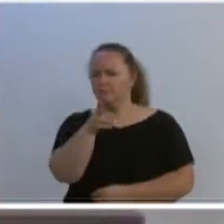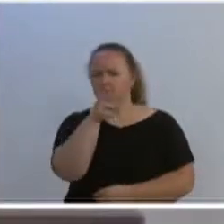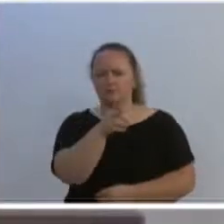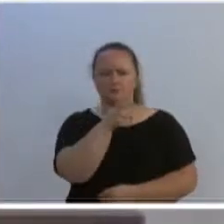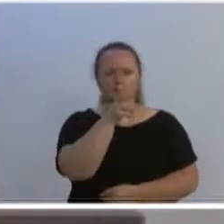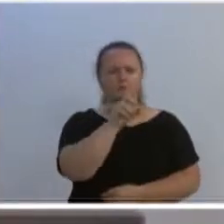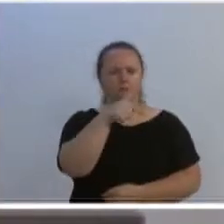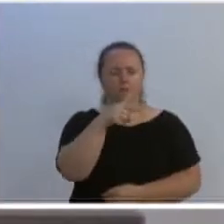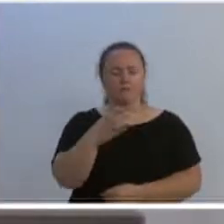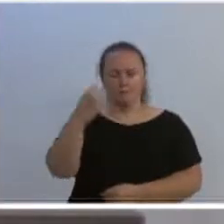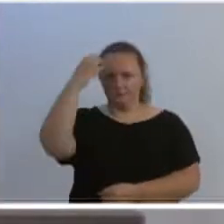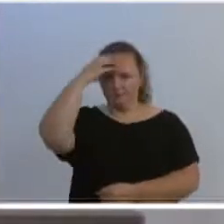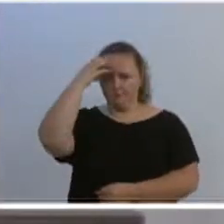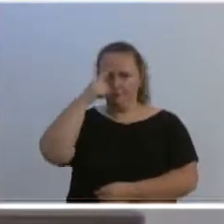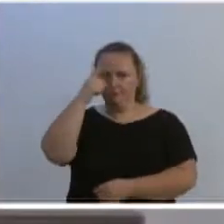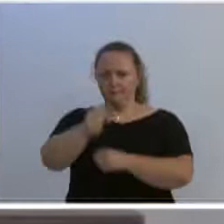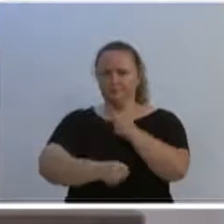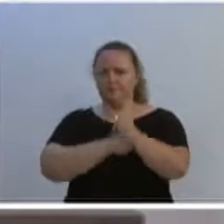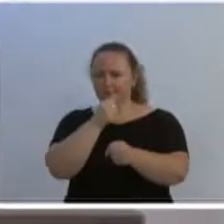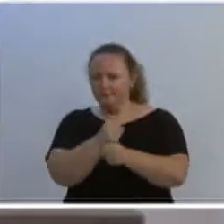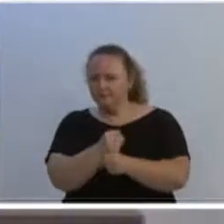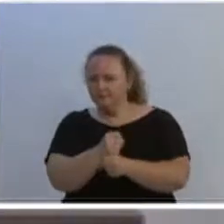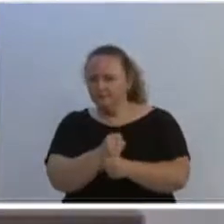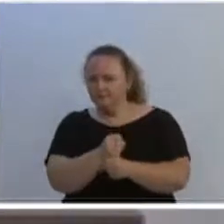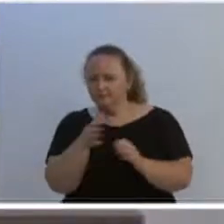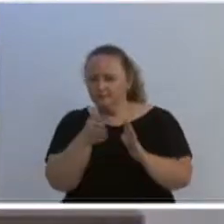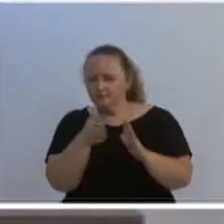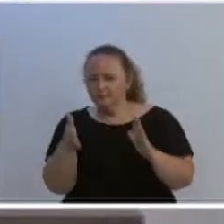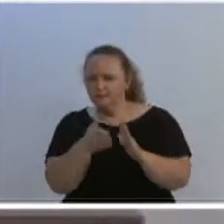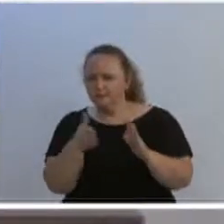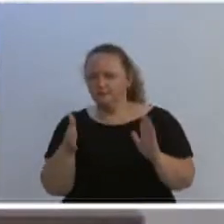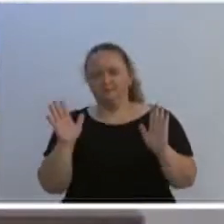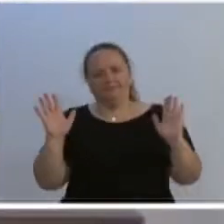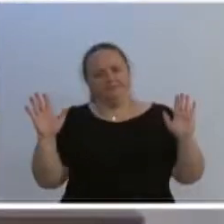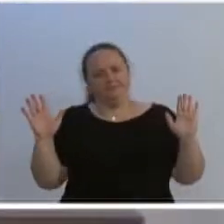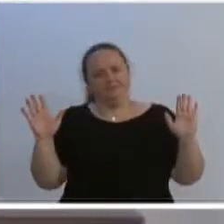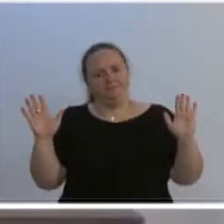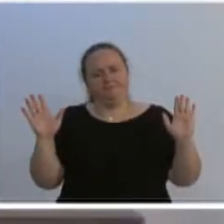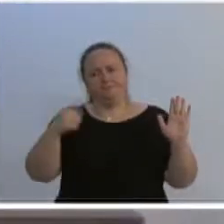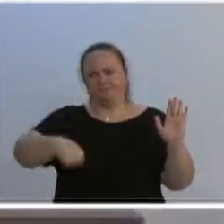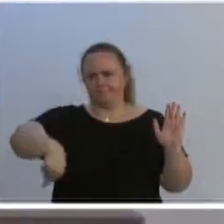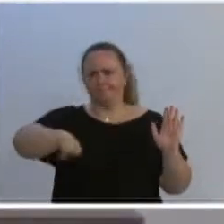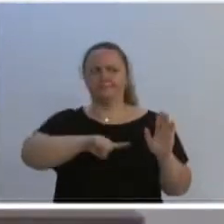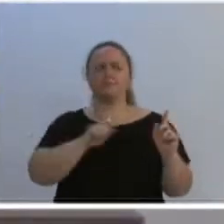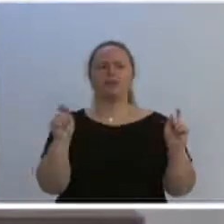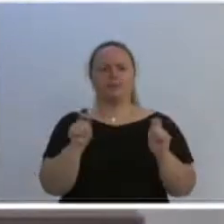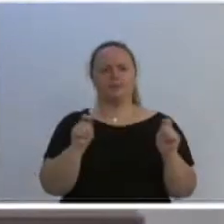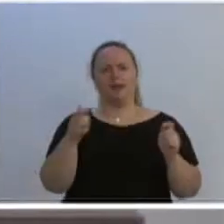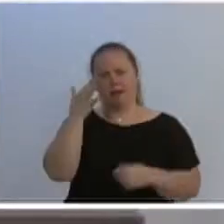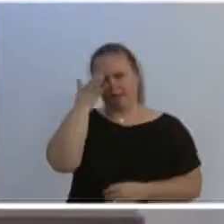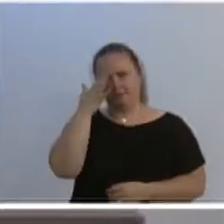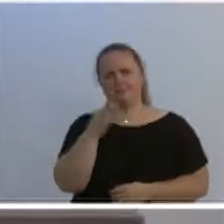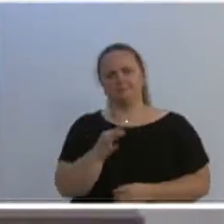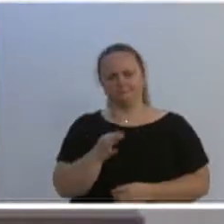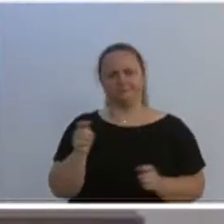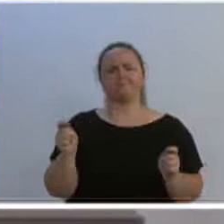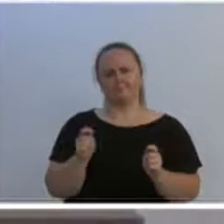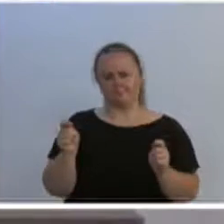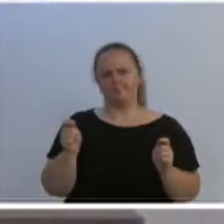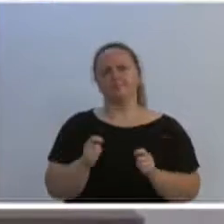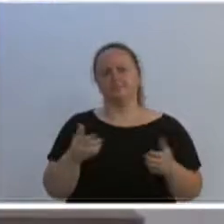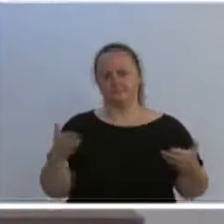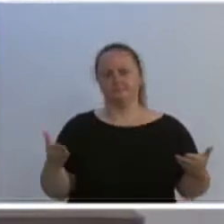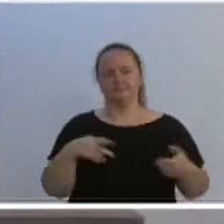de um governo de um ano de mandato, isso acho que todos nós somos capazes de entender que essa situação